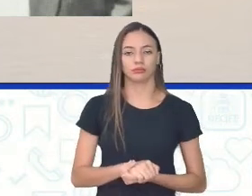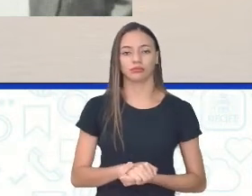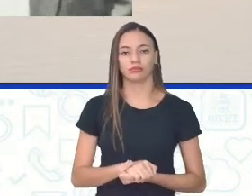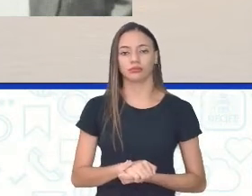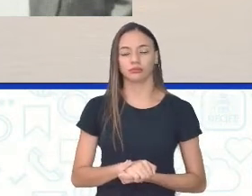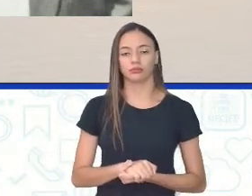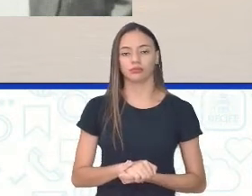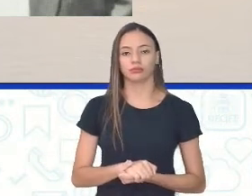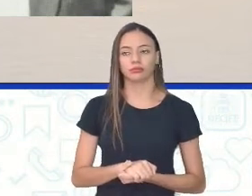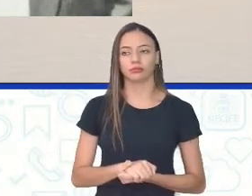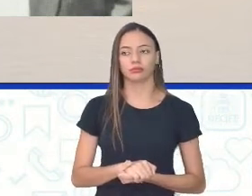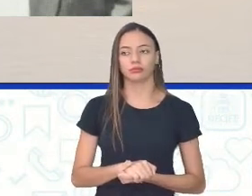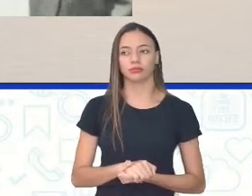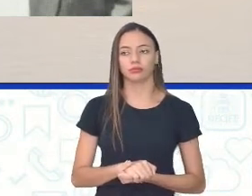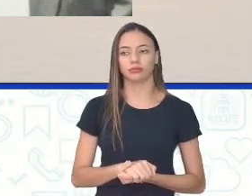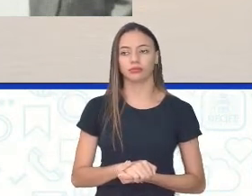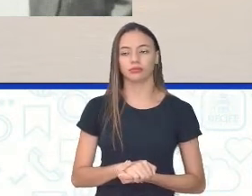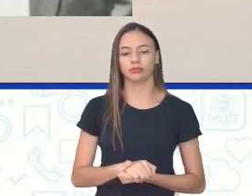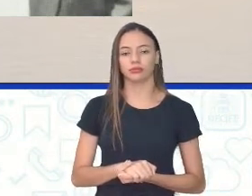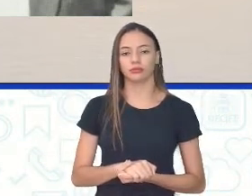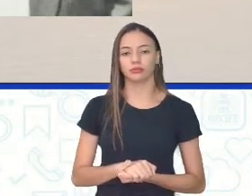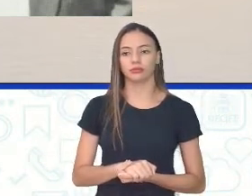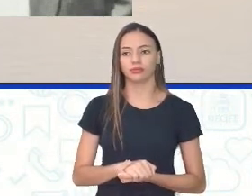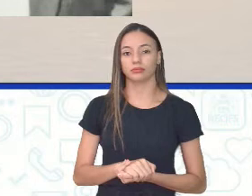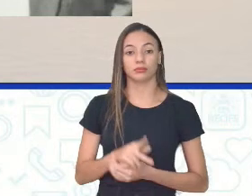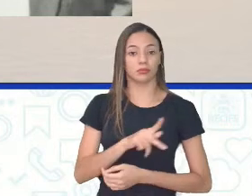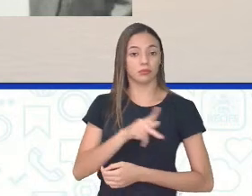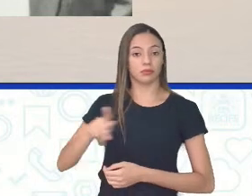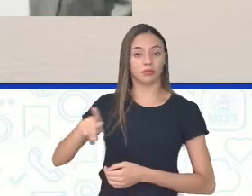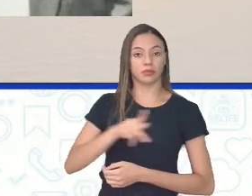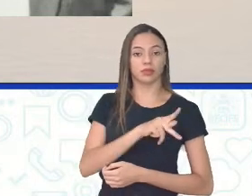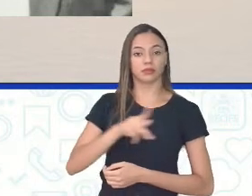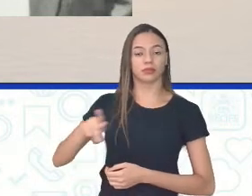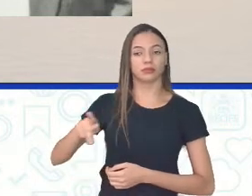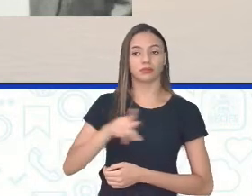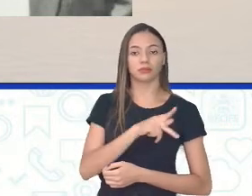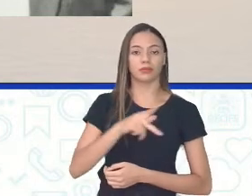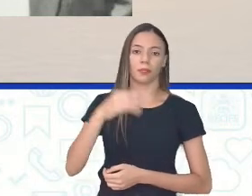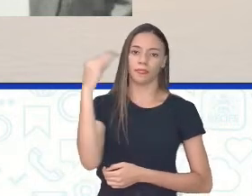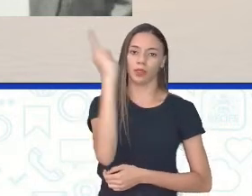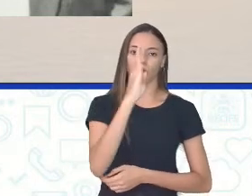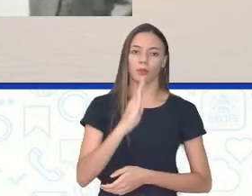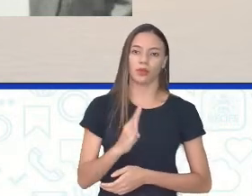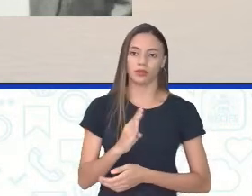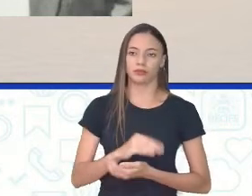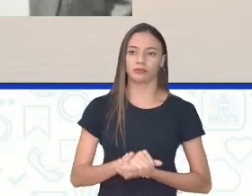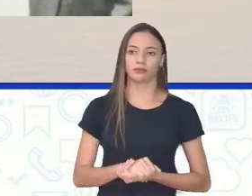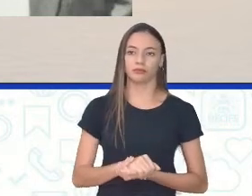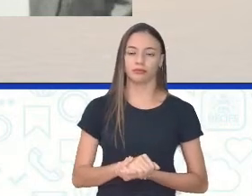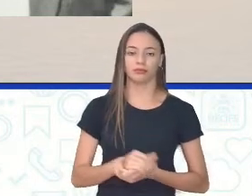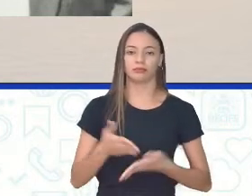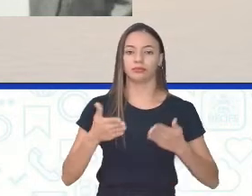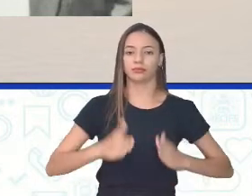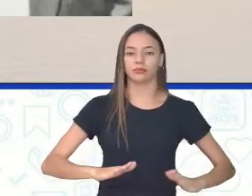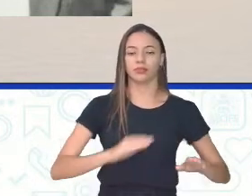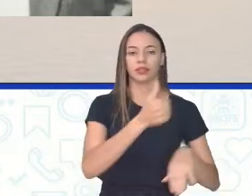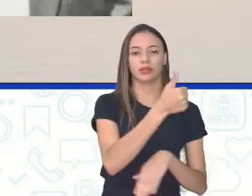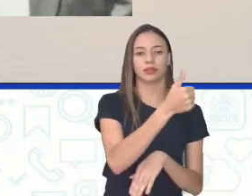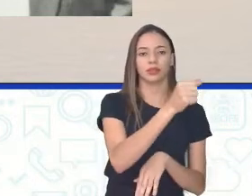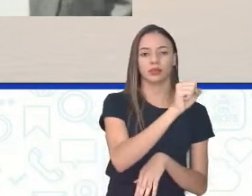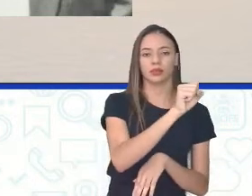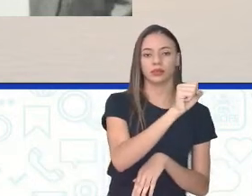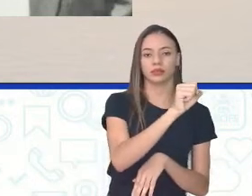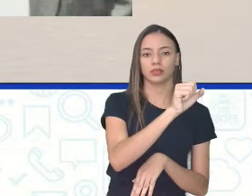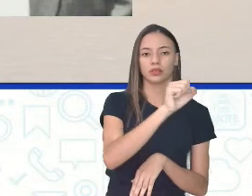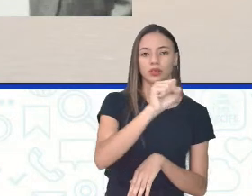ó, um presidente, né, do Brasil, aí é nascido em